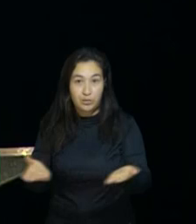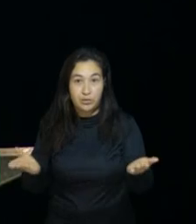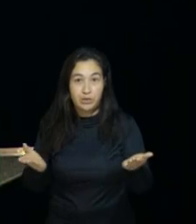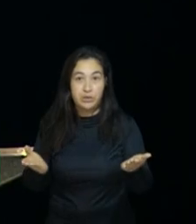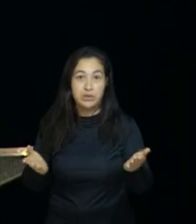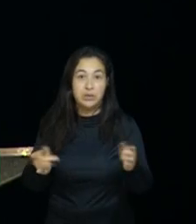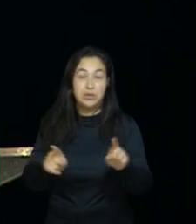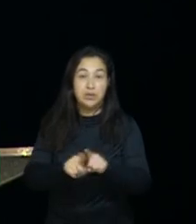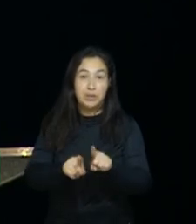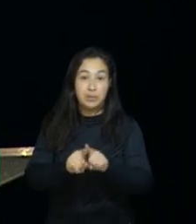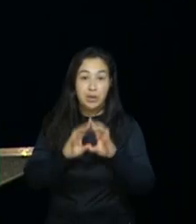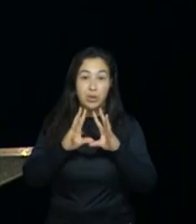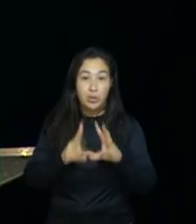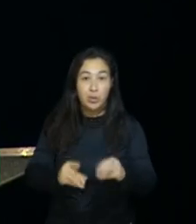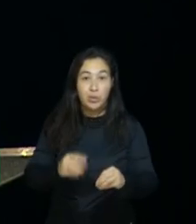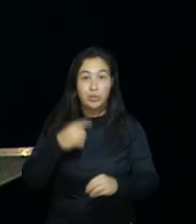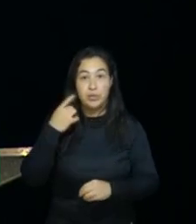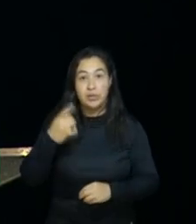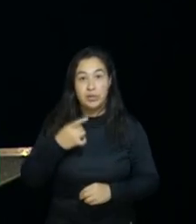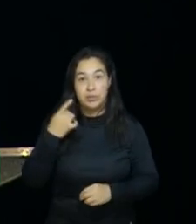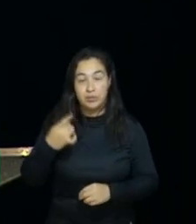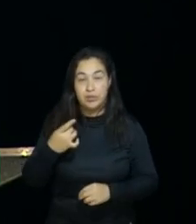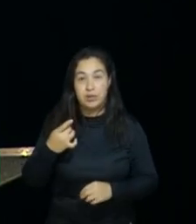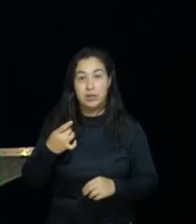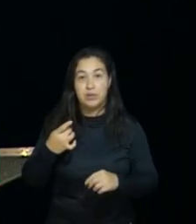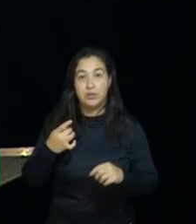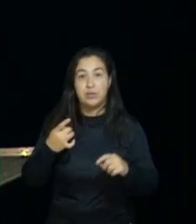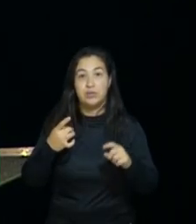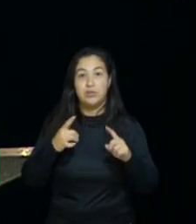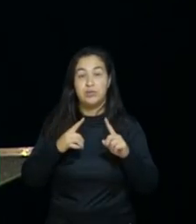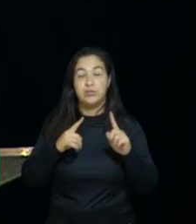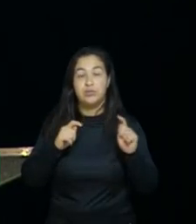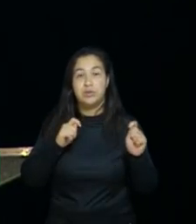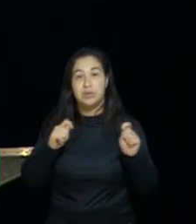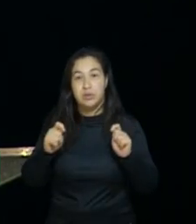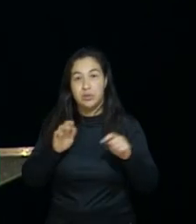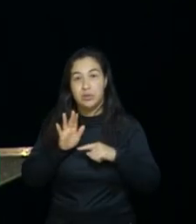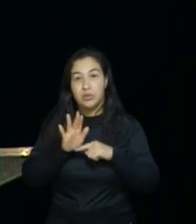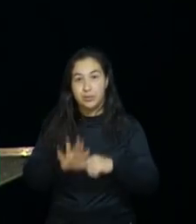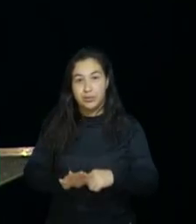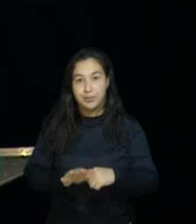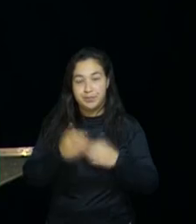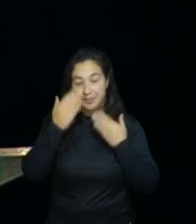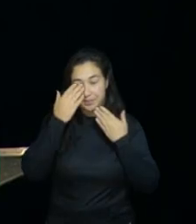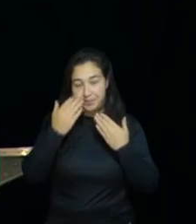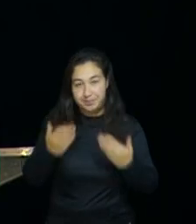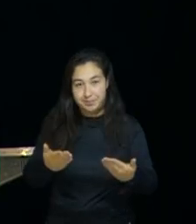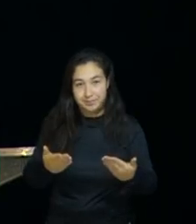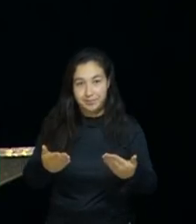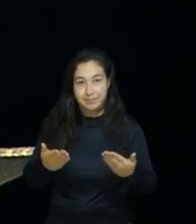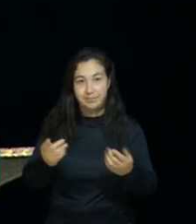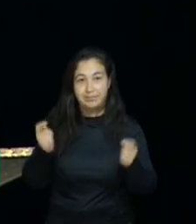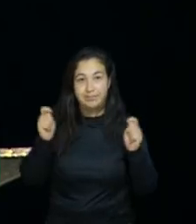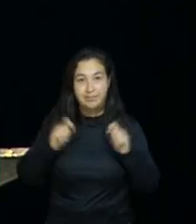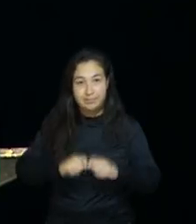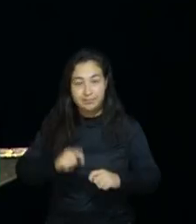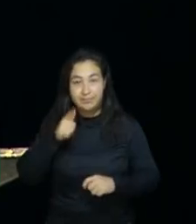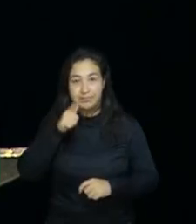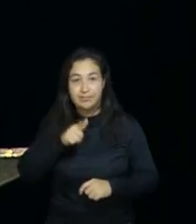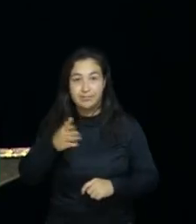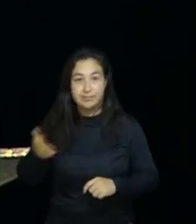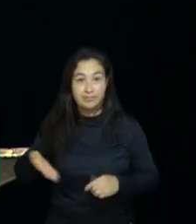todos os deputados e assessores. Muito obrigado pela oportunidade da Univale apresentar alguns números.